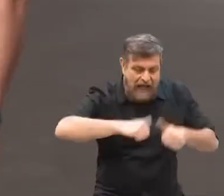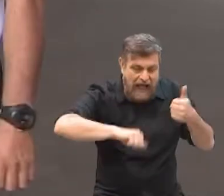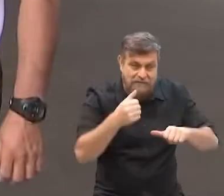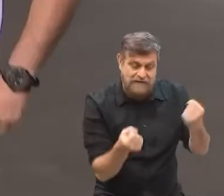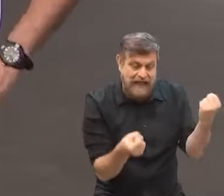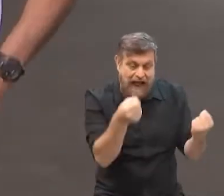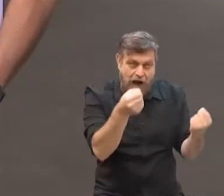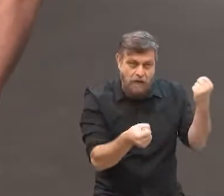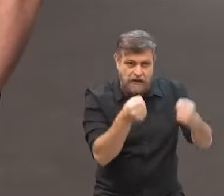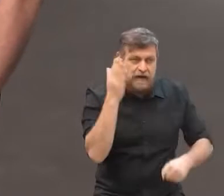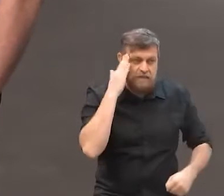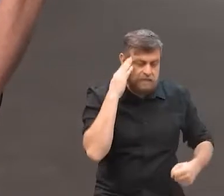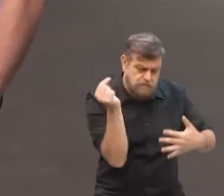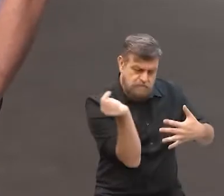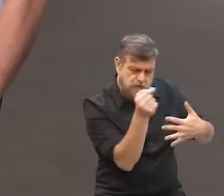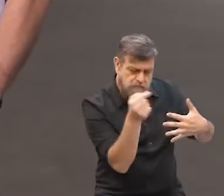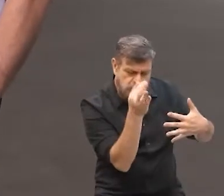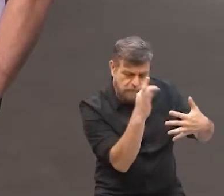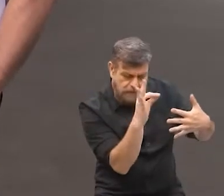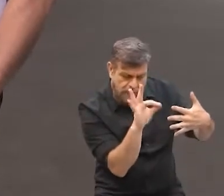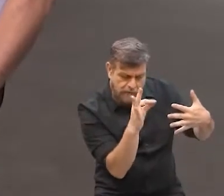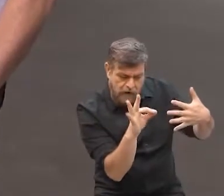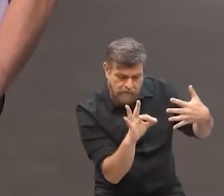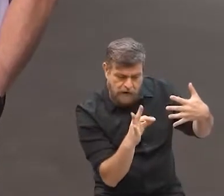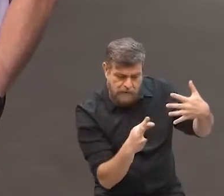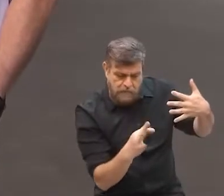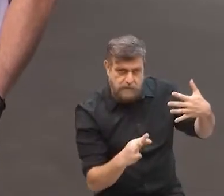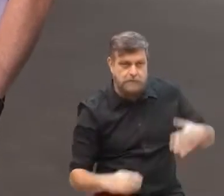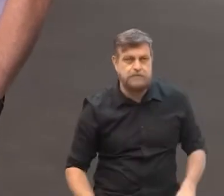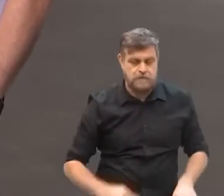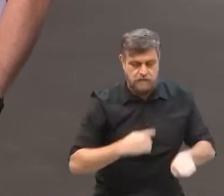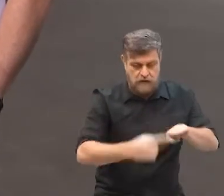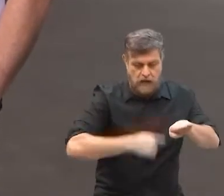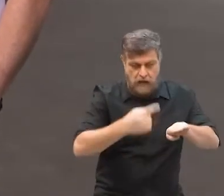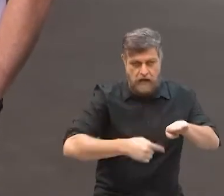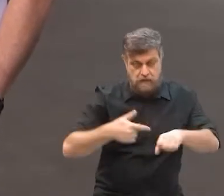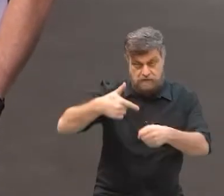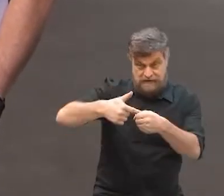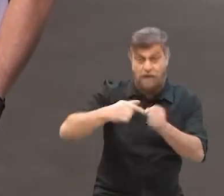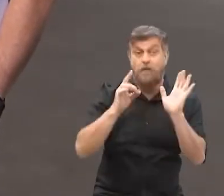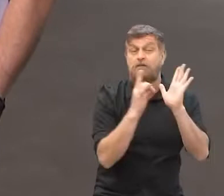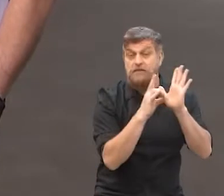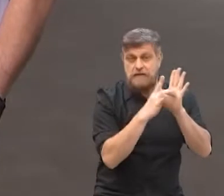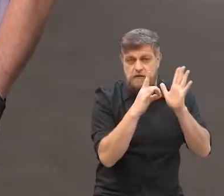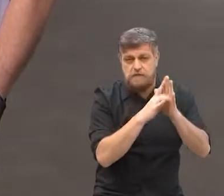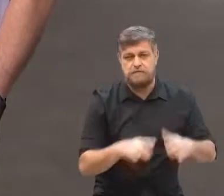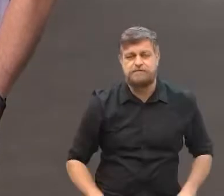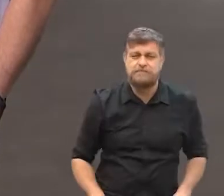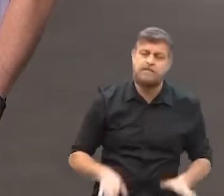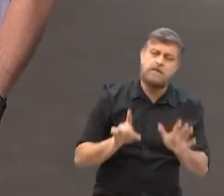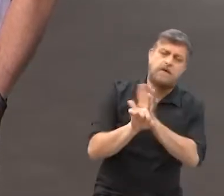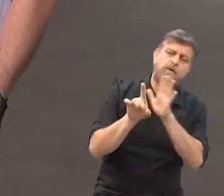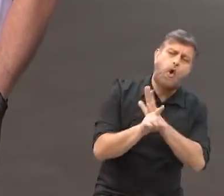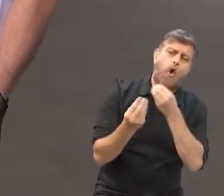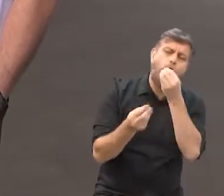nele. Tem que dar aquele talento, Tem que dar aquele talento. Água, óleo, pneu e vidro. Ô, Reginaldo, fala uma coisa pra mim, cara. Como